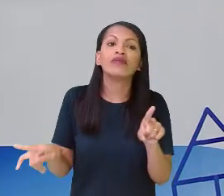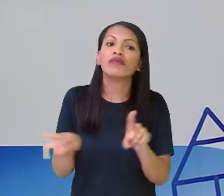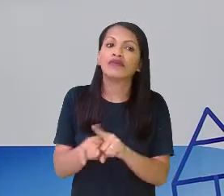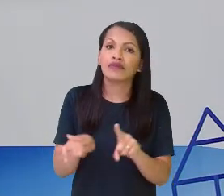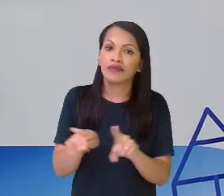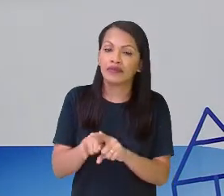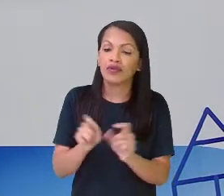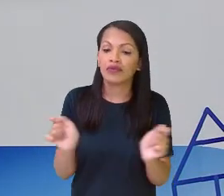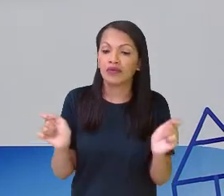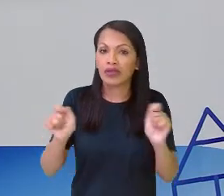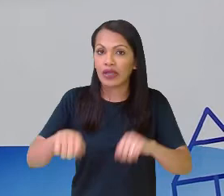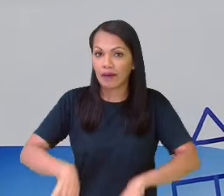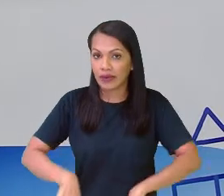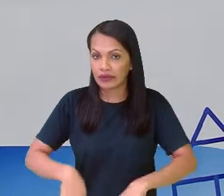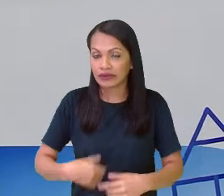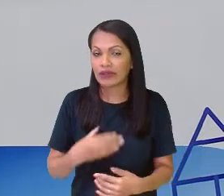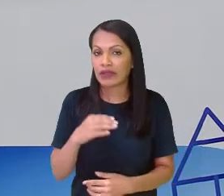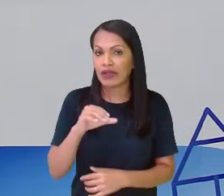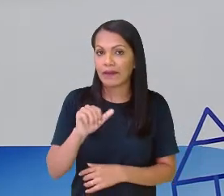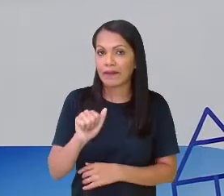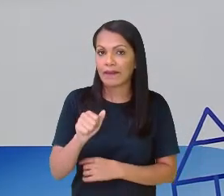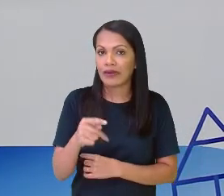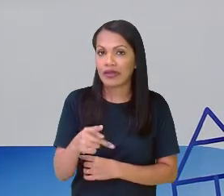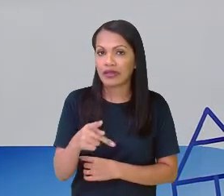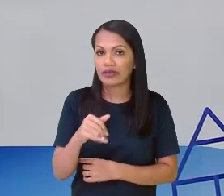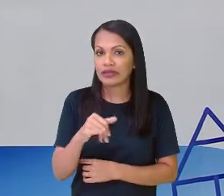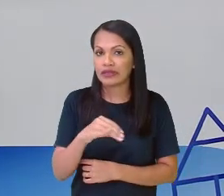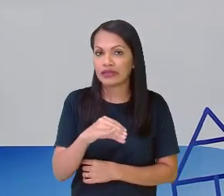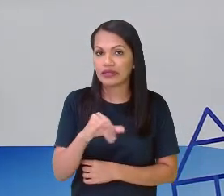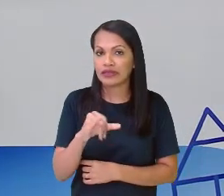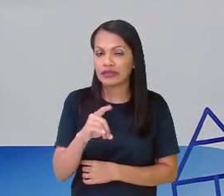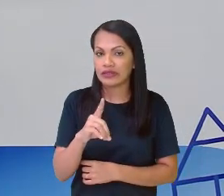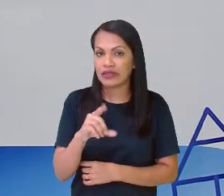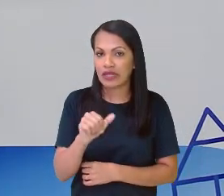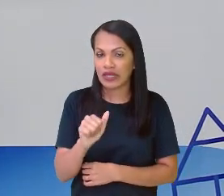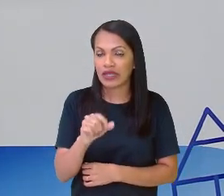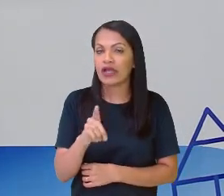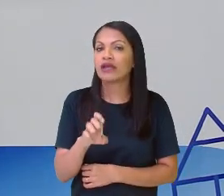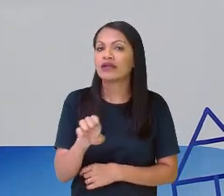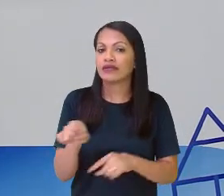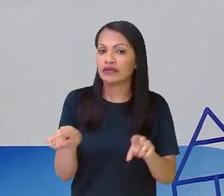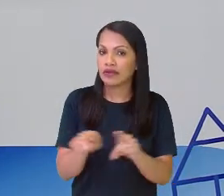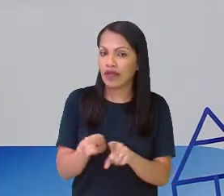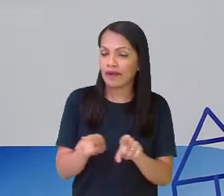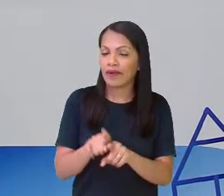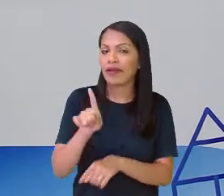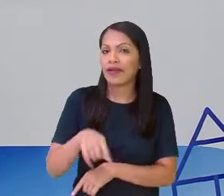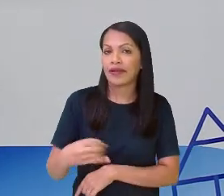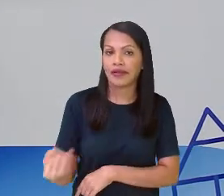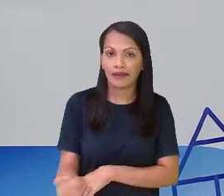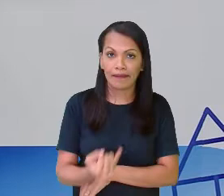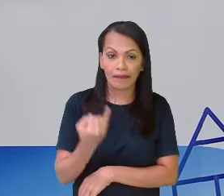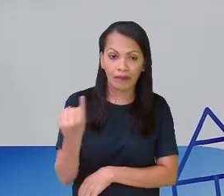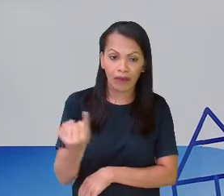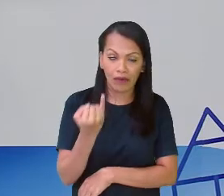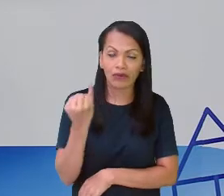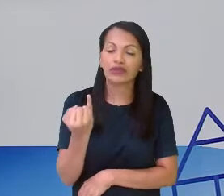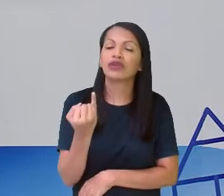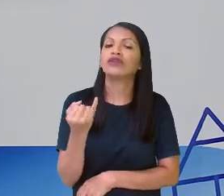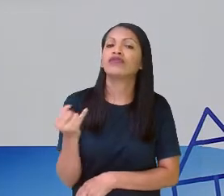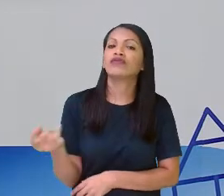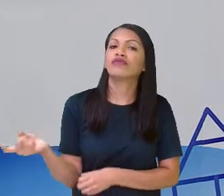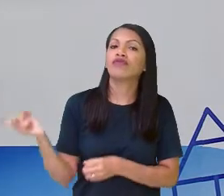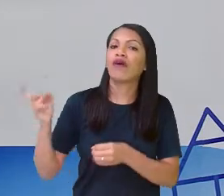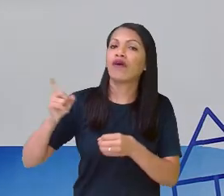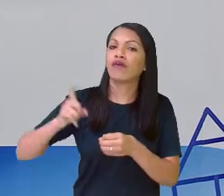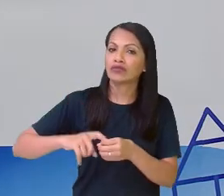inclusive sobre capacidade também. É sempre importante a gente retomar esses assuntos para quem ainda